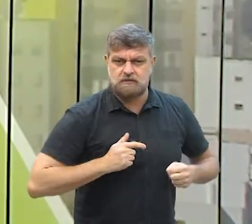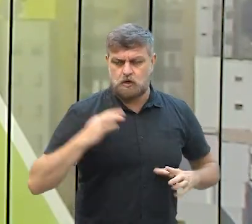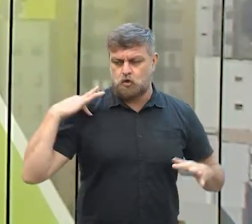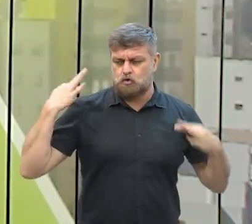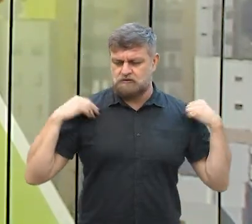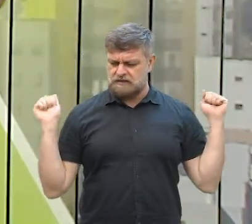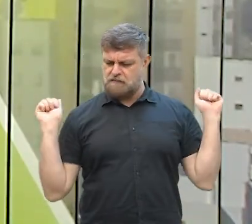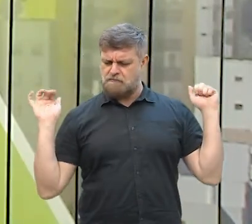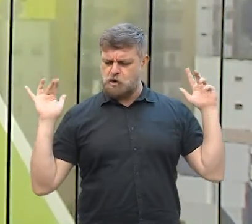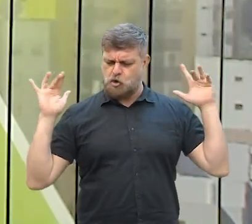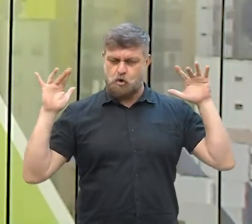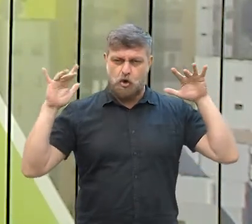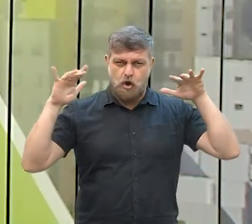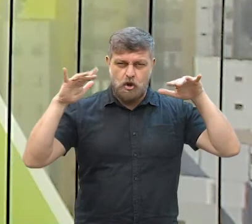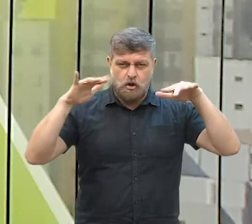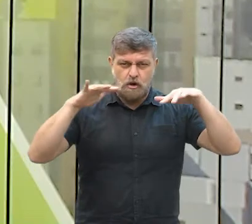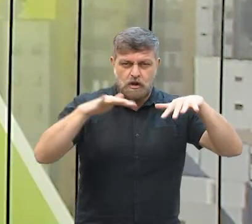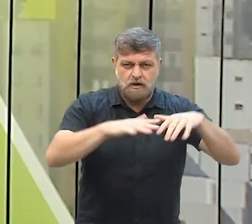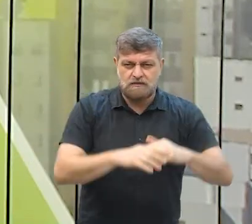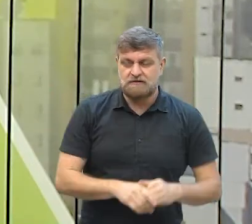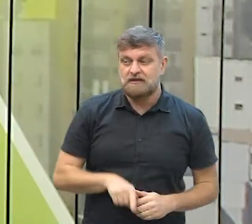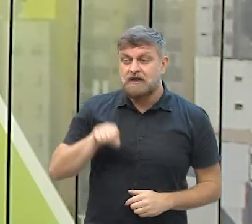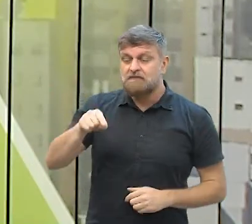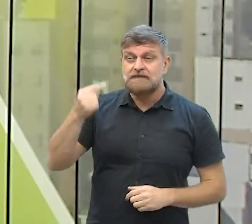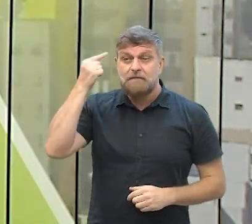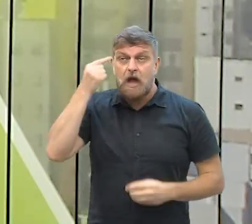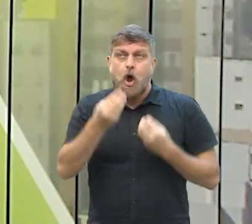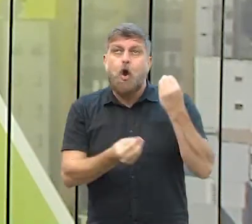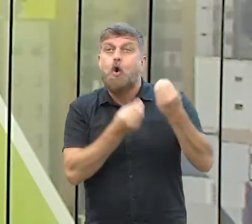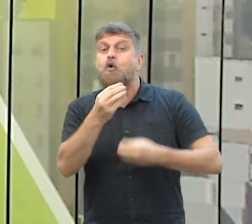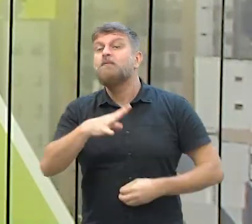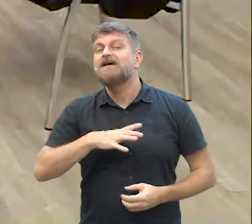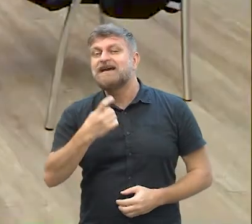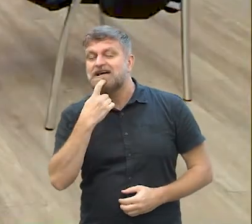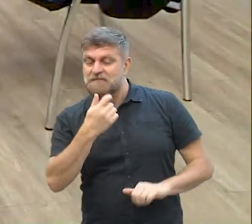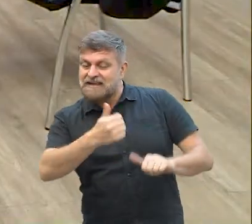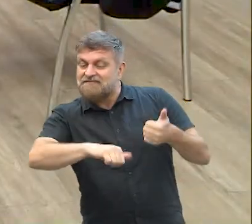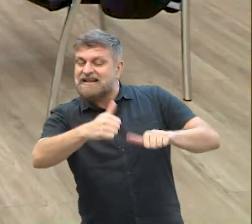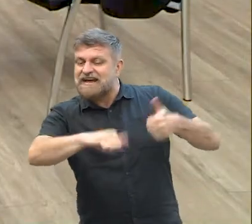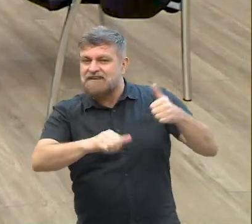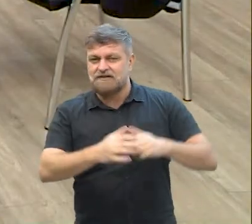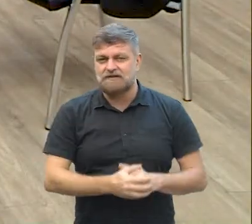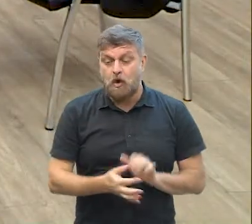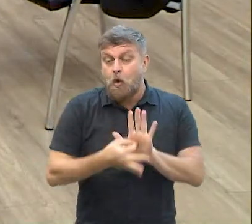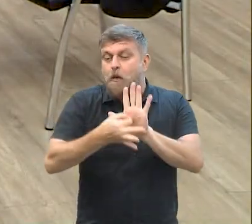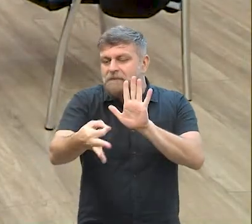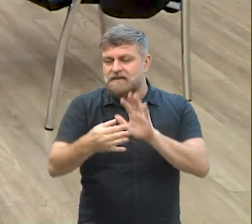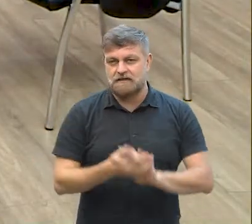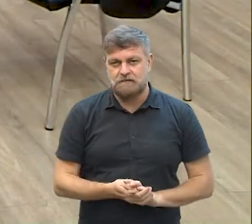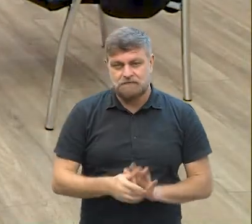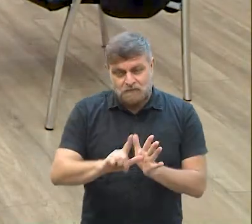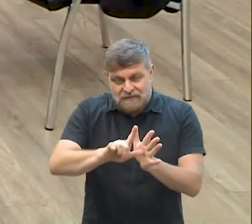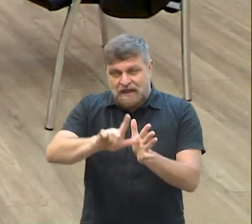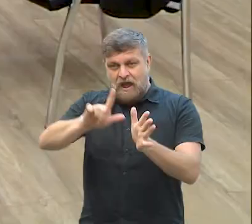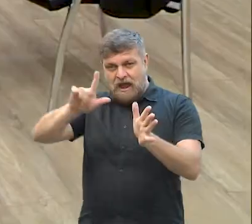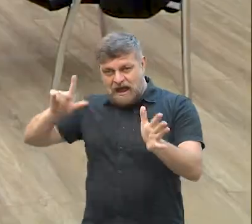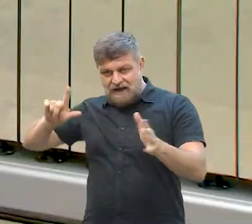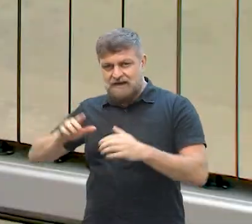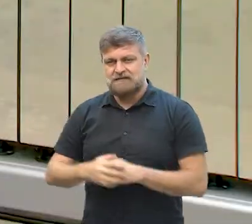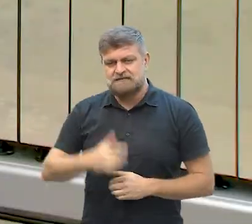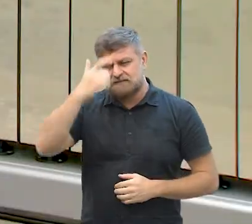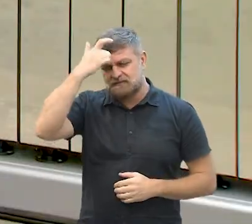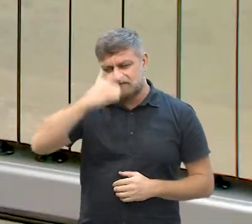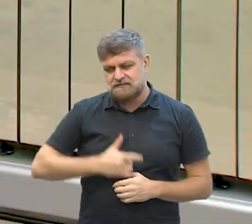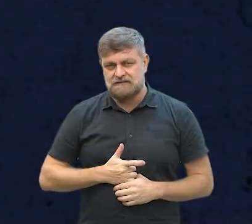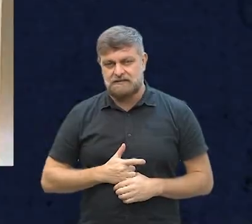muitos turistas, muitas pessoas vinham de fora. Qual que era a ideia que você tinha da cidade? Eu, antes de mudar para cá em 96, né,